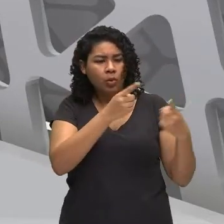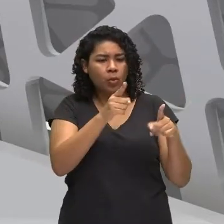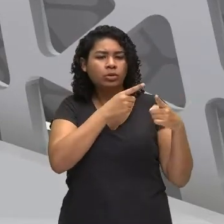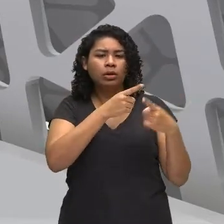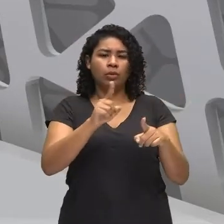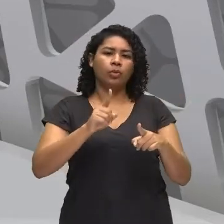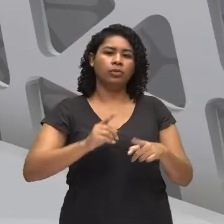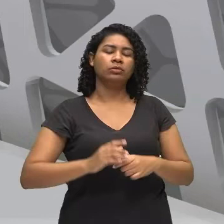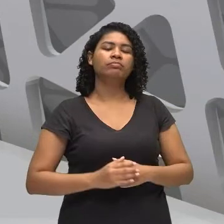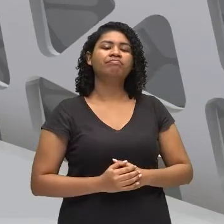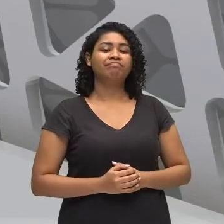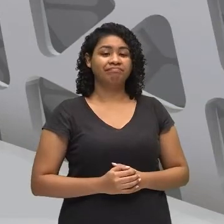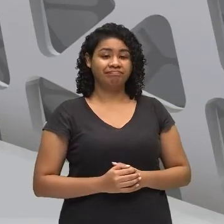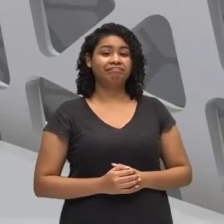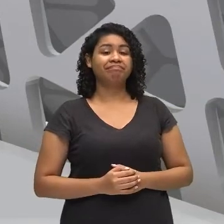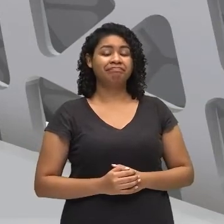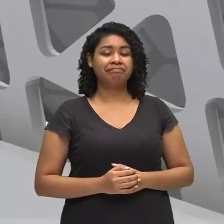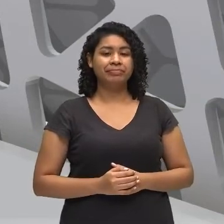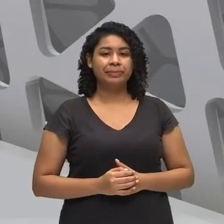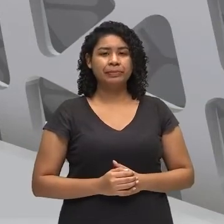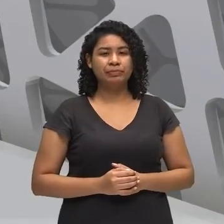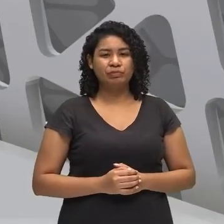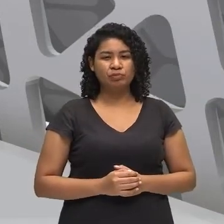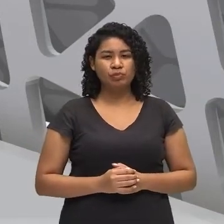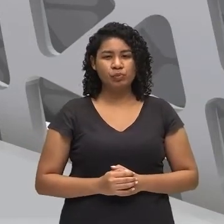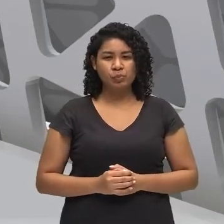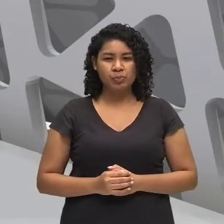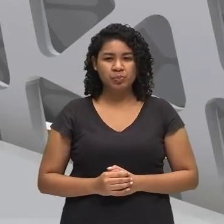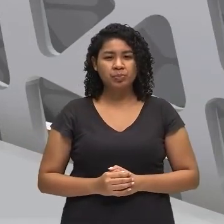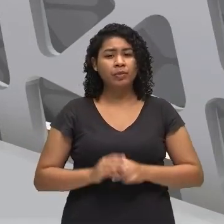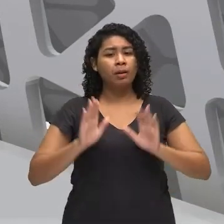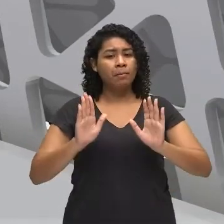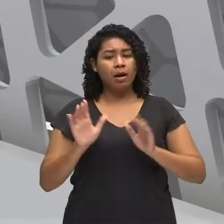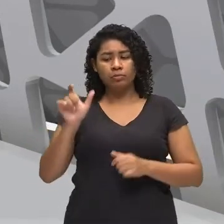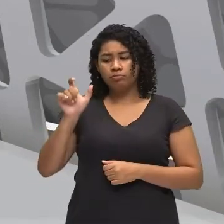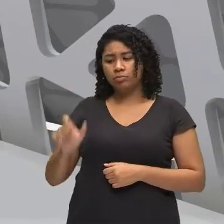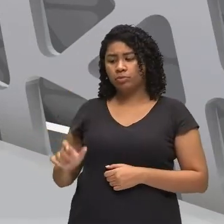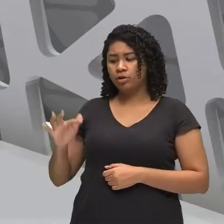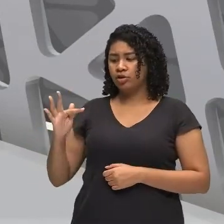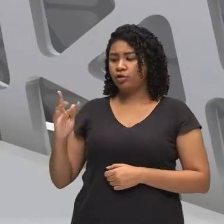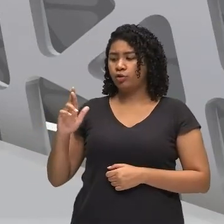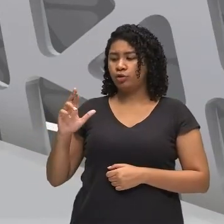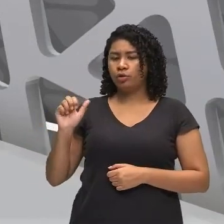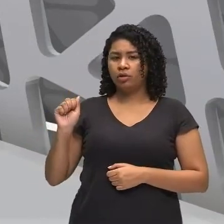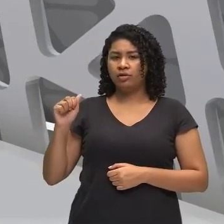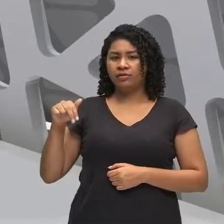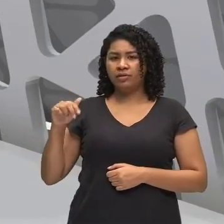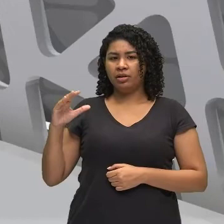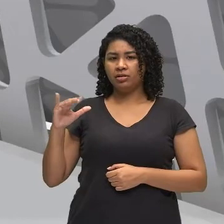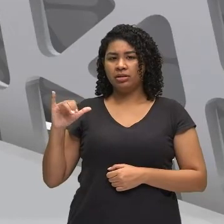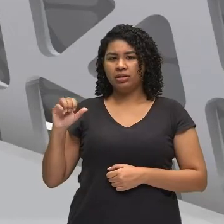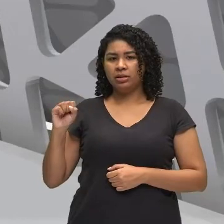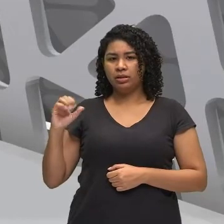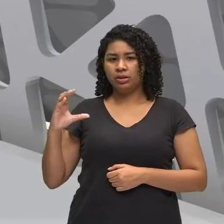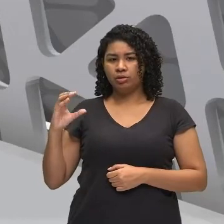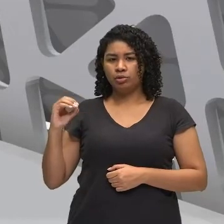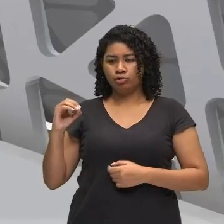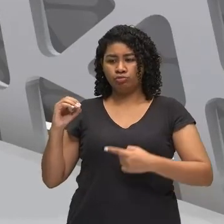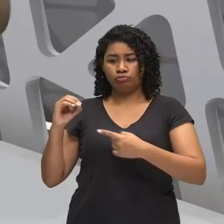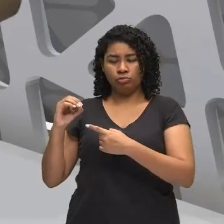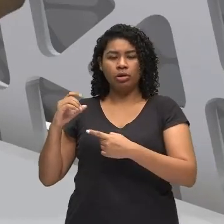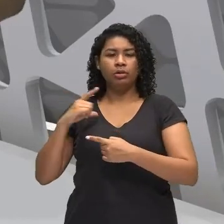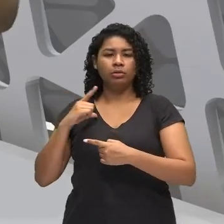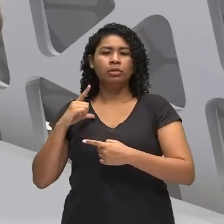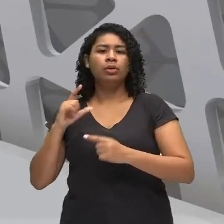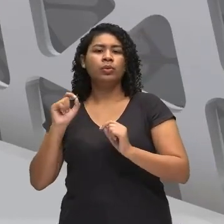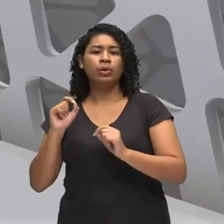naquele momento. Mas, com o Francisco Caldeira Castelo Branco trazendo então esse processo de ocupação